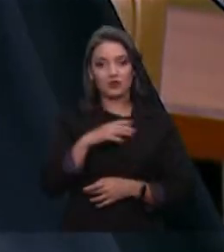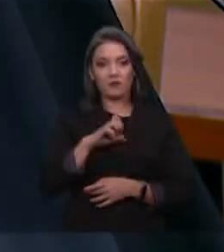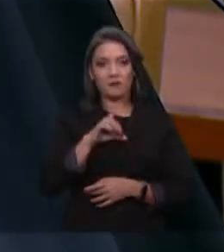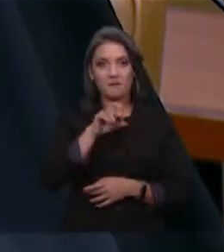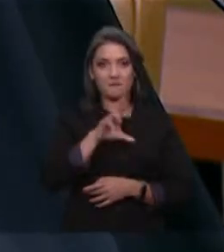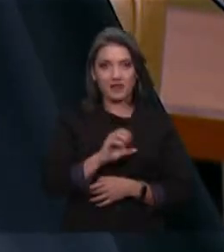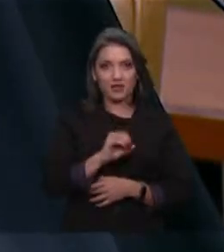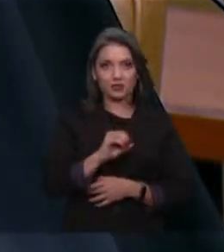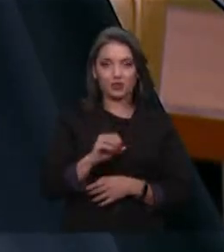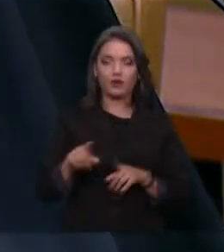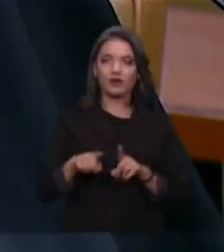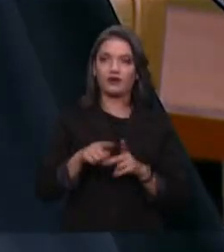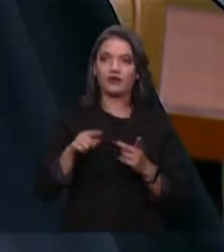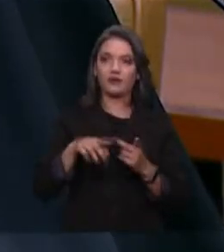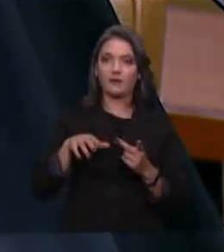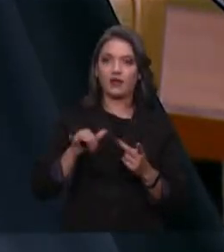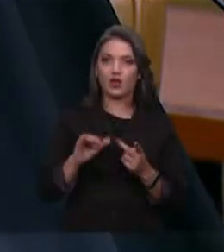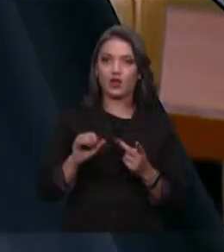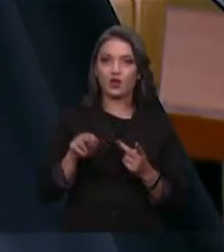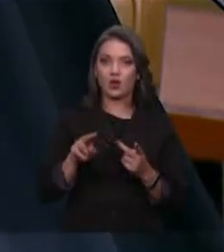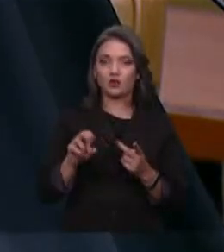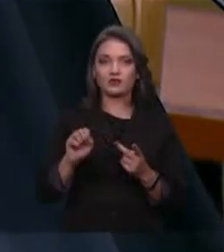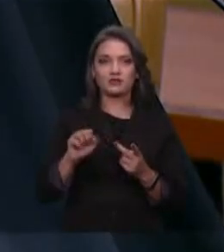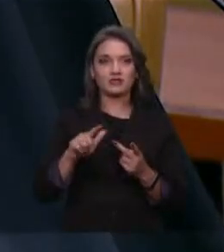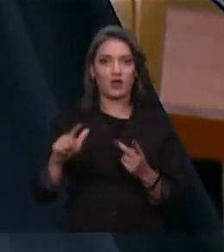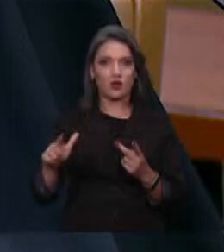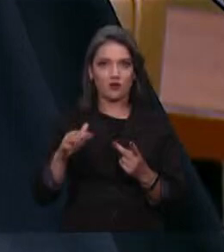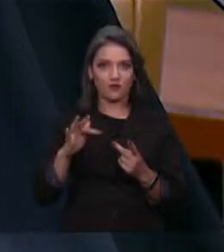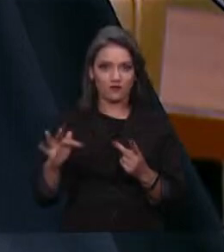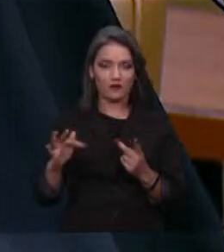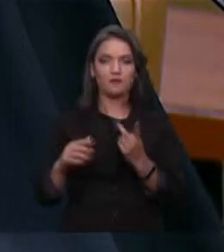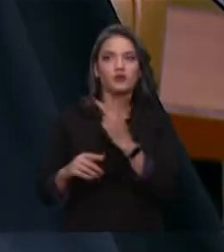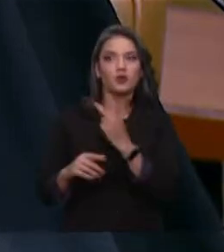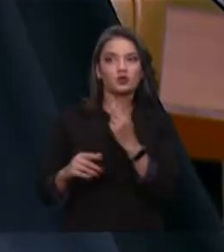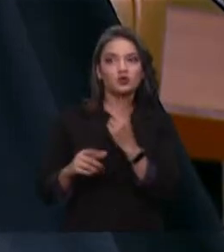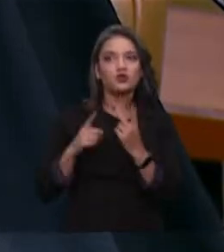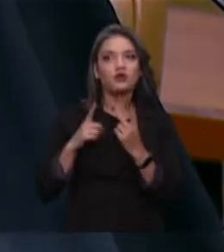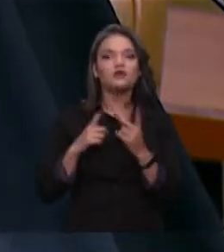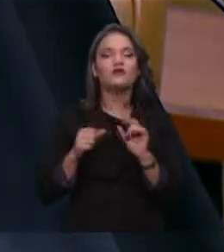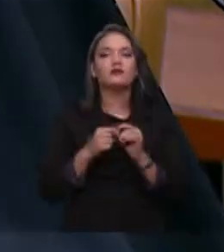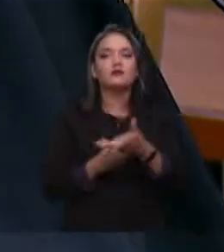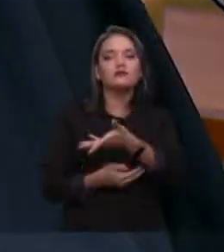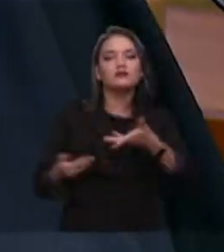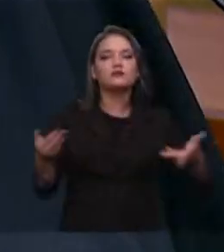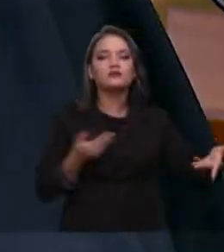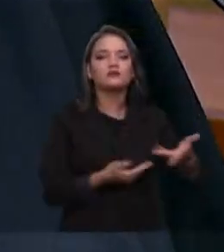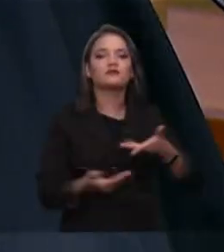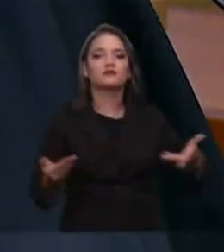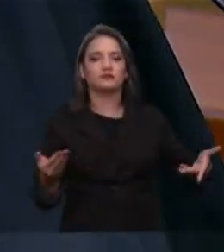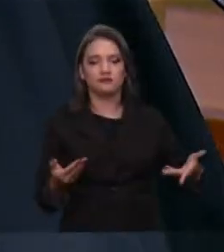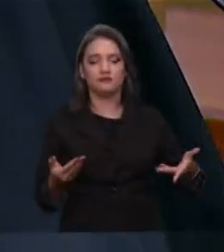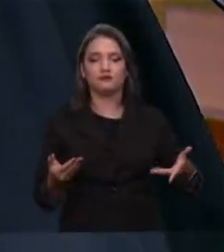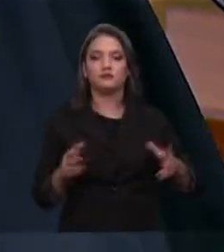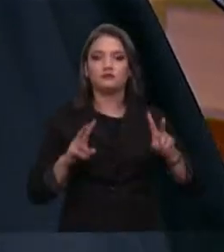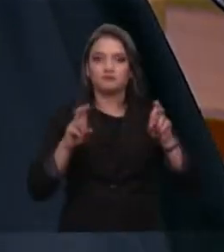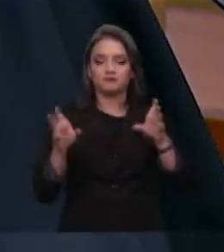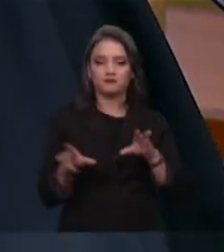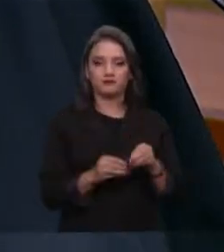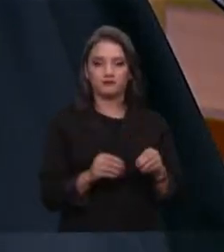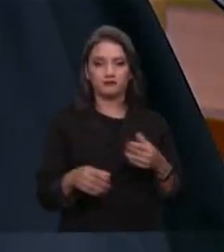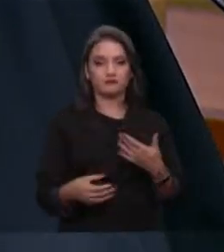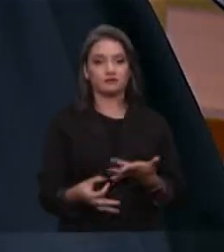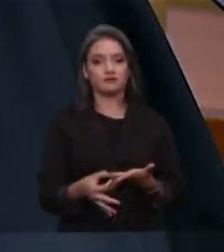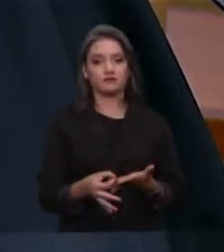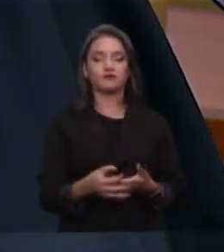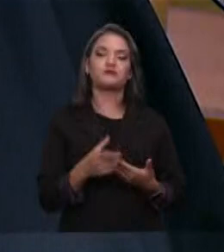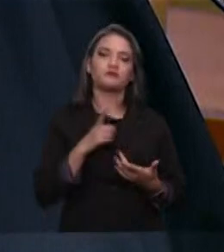Youssef, acabando por formar dois segmentos de uma única, grande, complexa e estruturada organização criminosa. Fecho aspas. Páginas 41